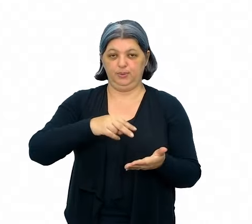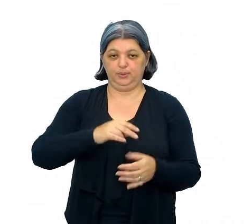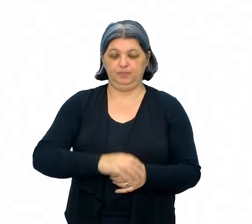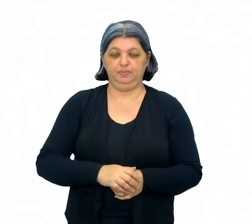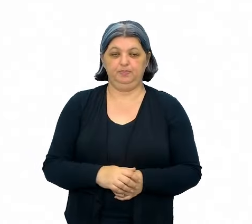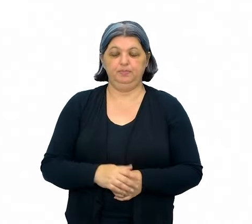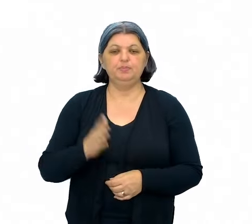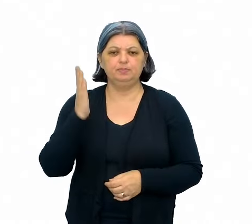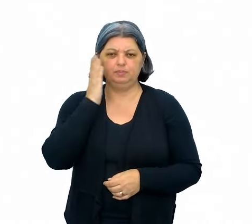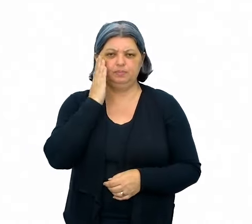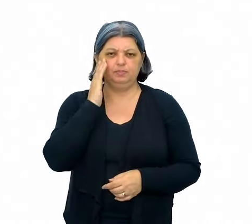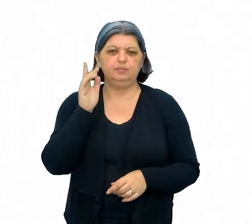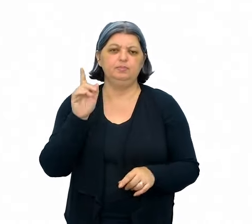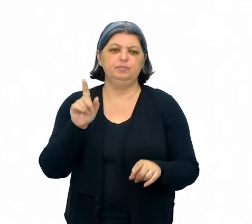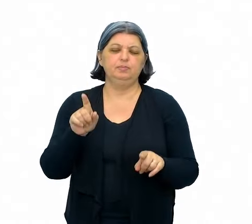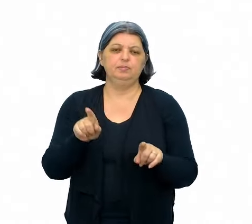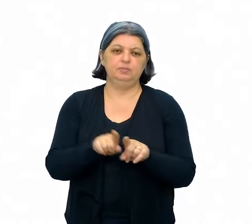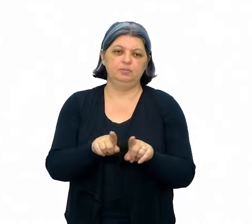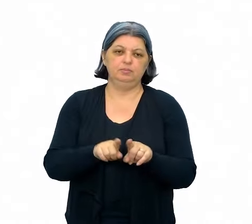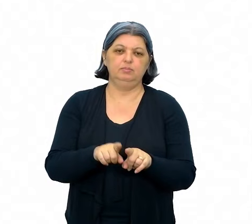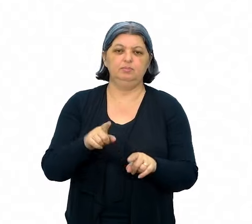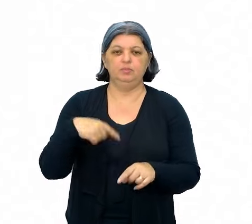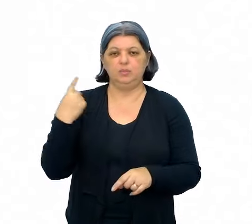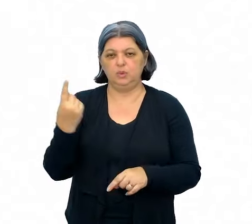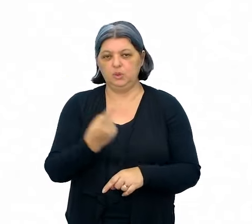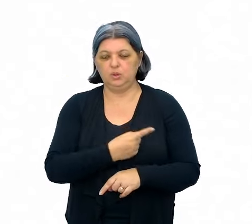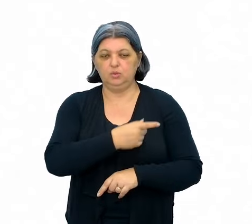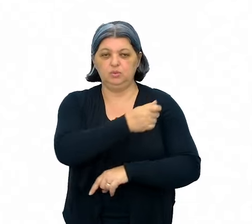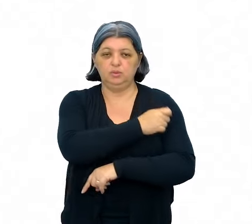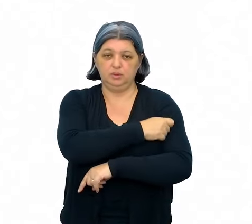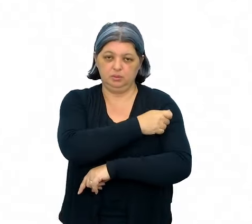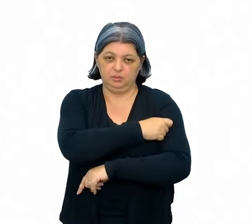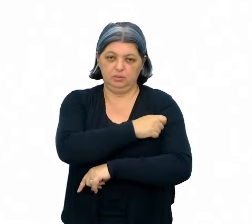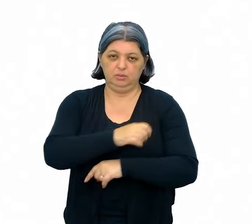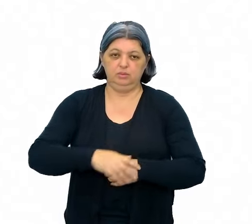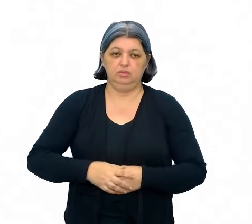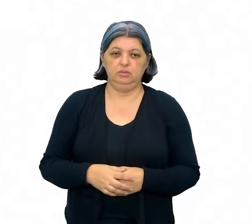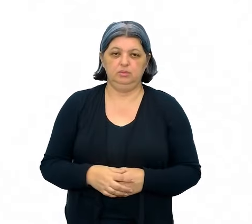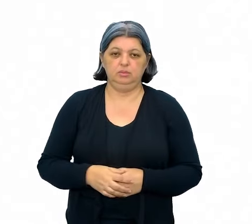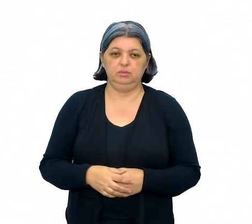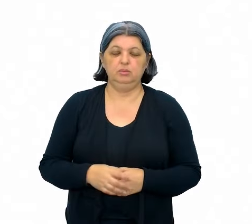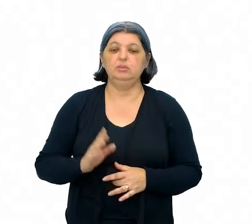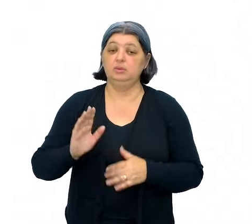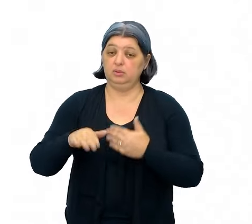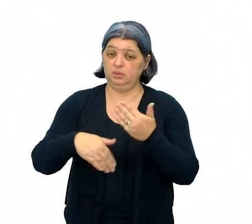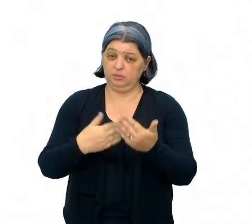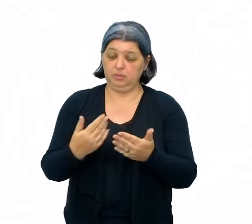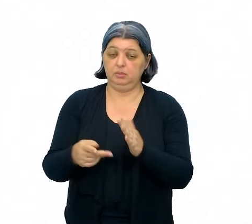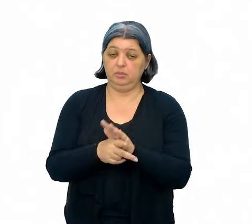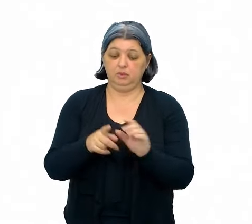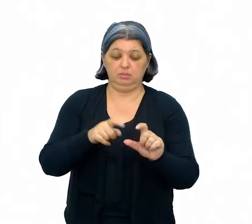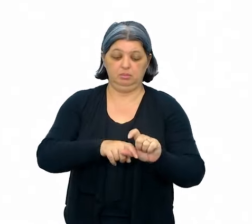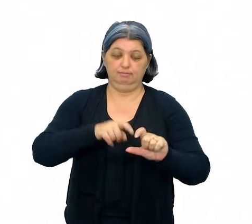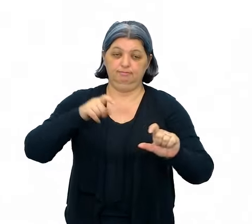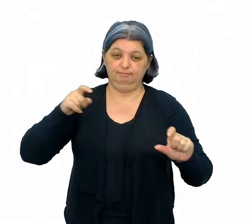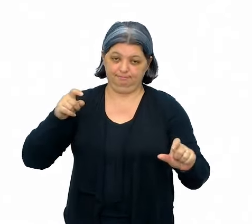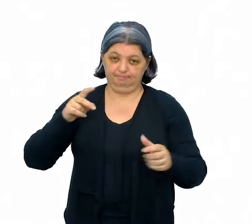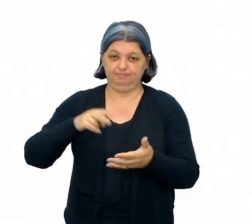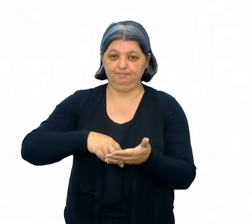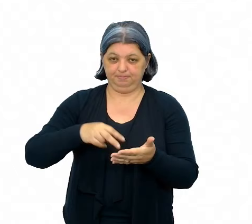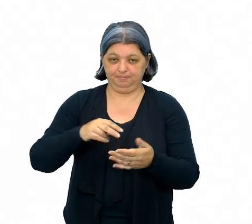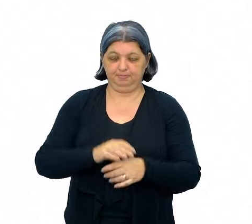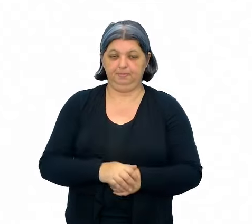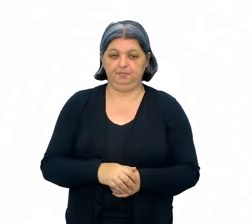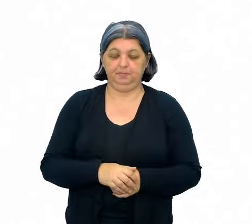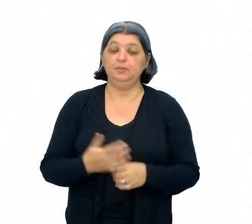Porém, sabemos que os nossos estudantes estão desenvolvendo ainda essa autonomia leitora e